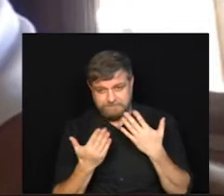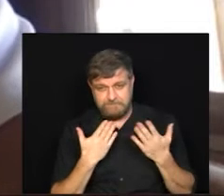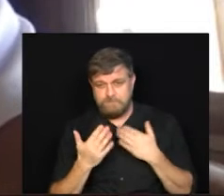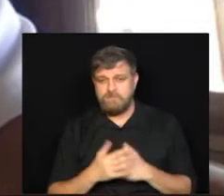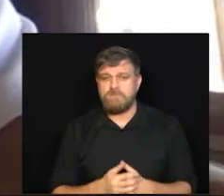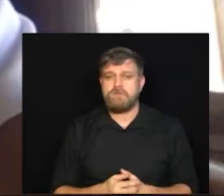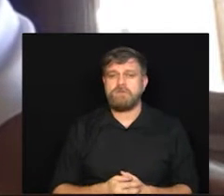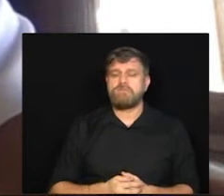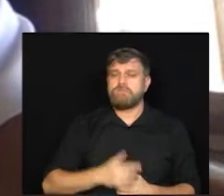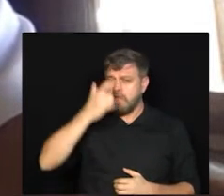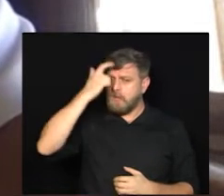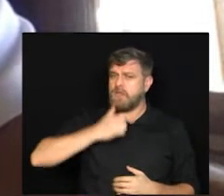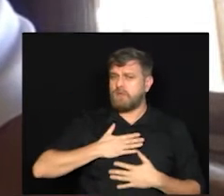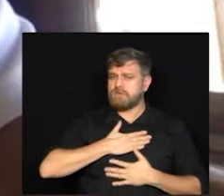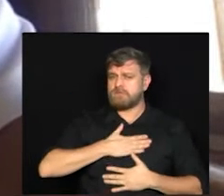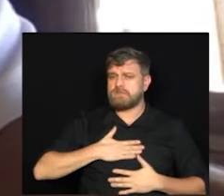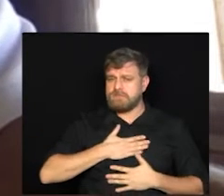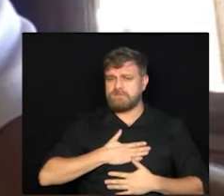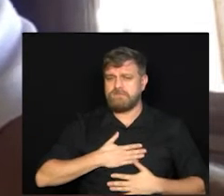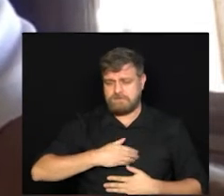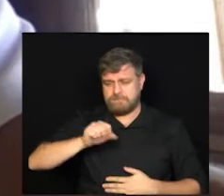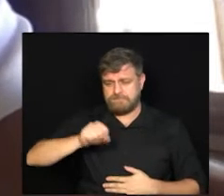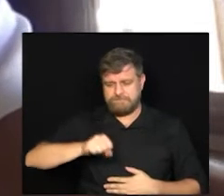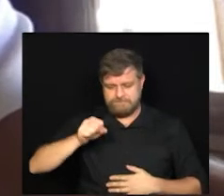Bom, estou satisfeito